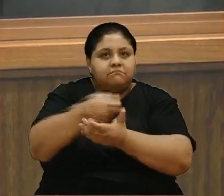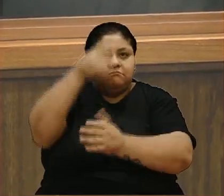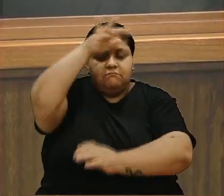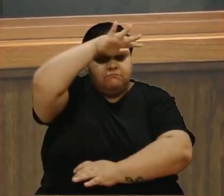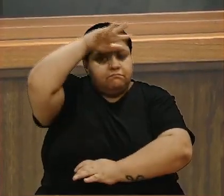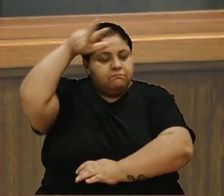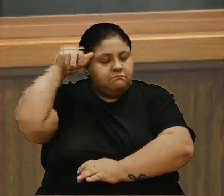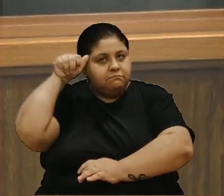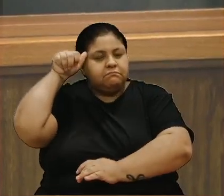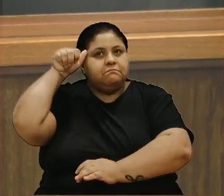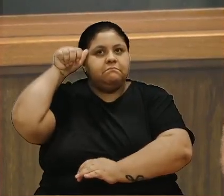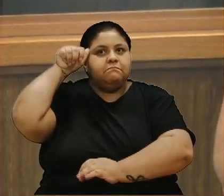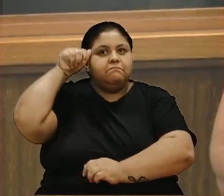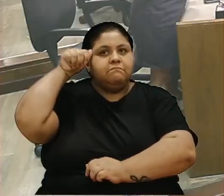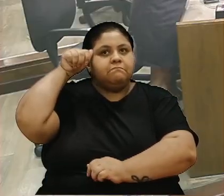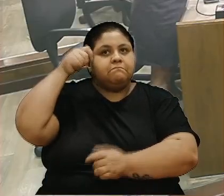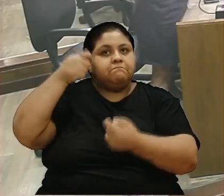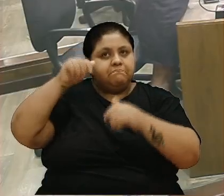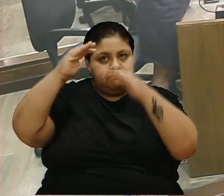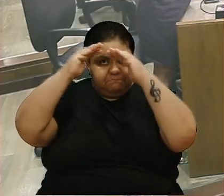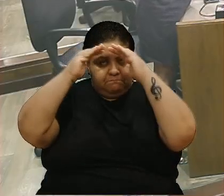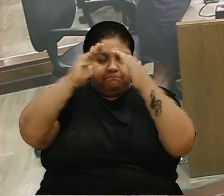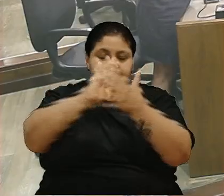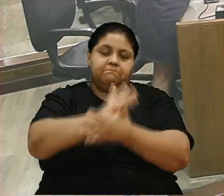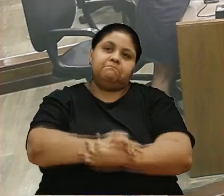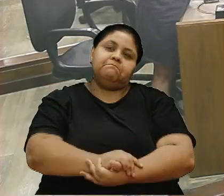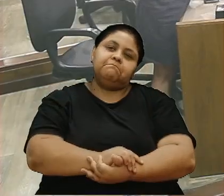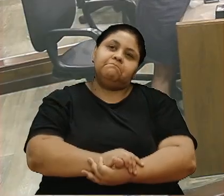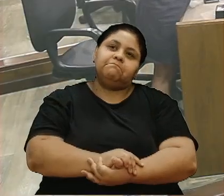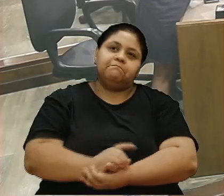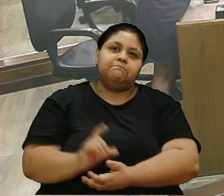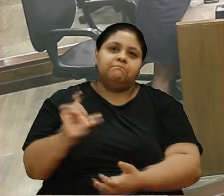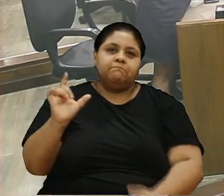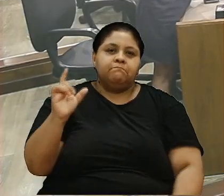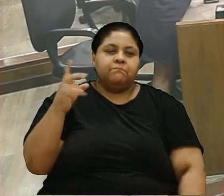precisa cumprir. Obrigado. Com a palavra, vereador Pedro Rodrigues.